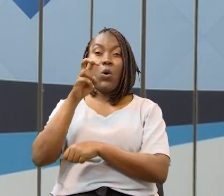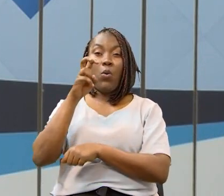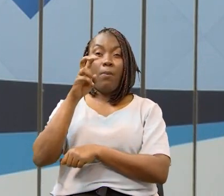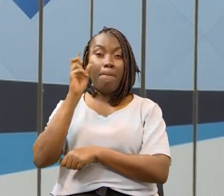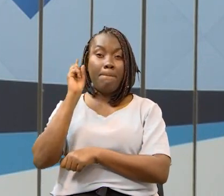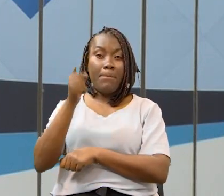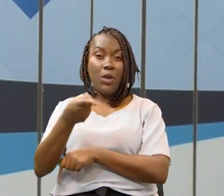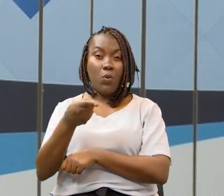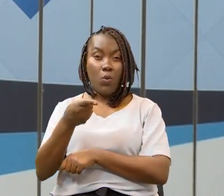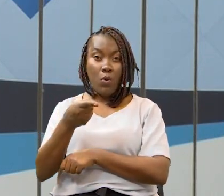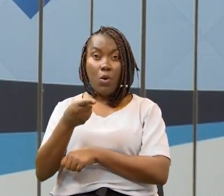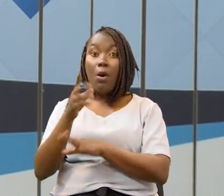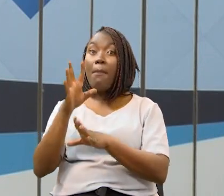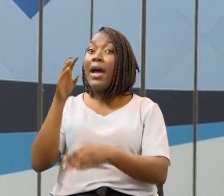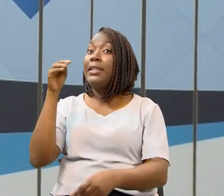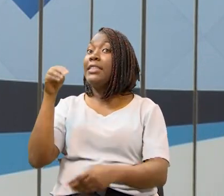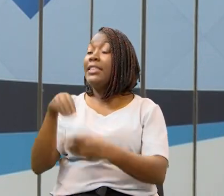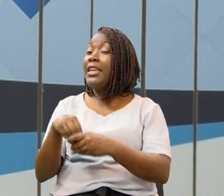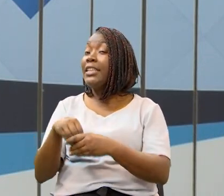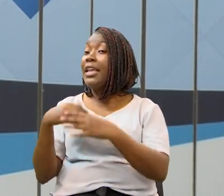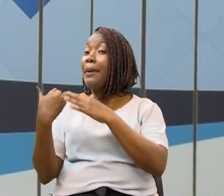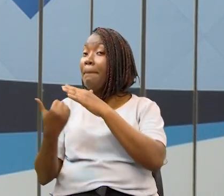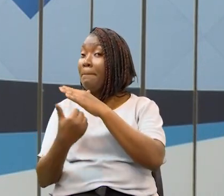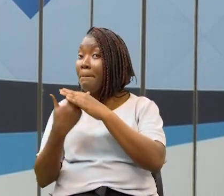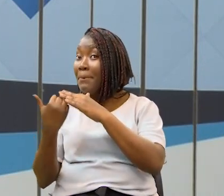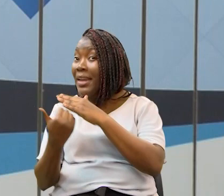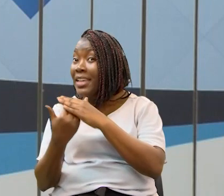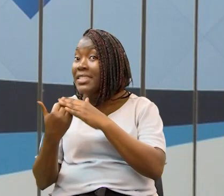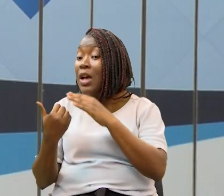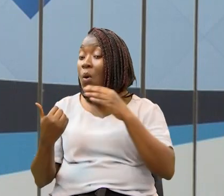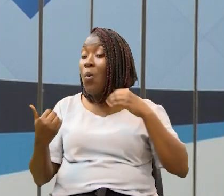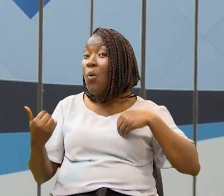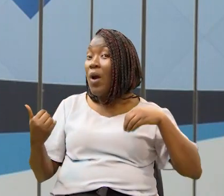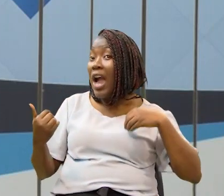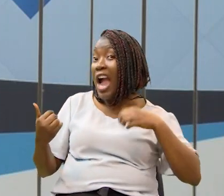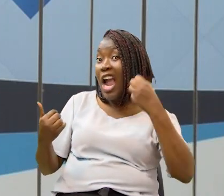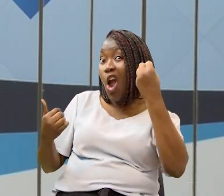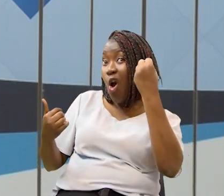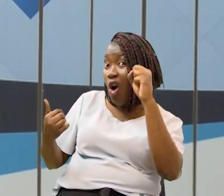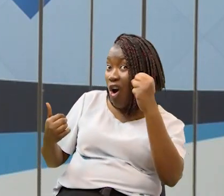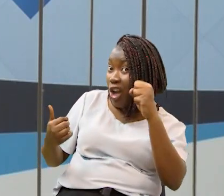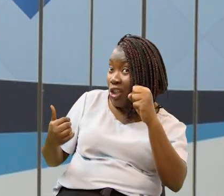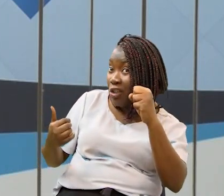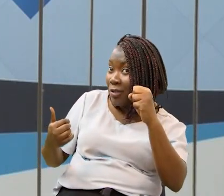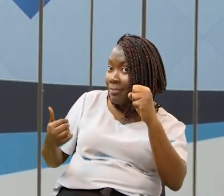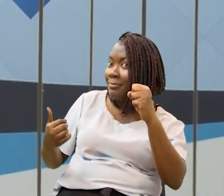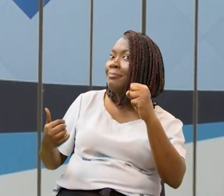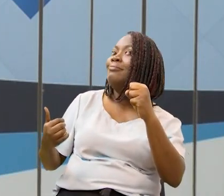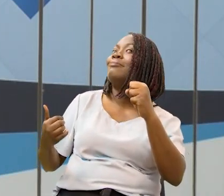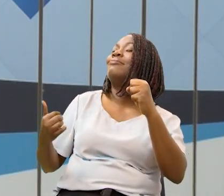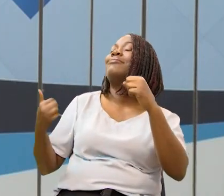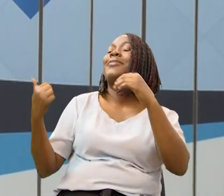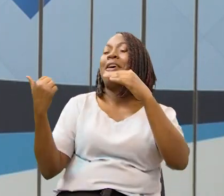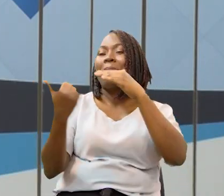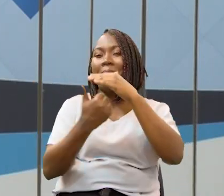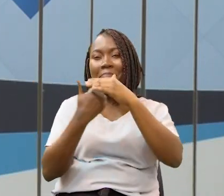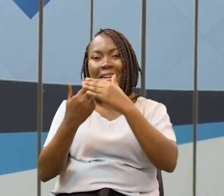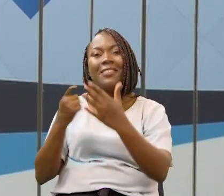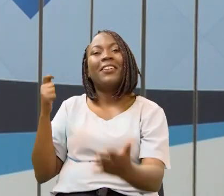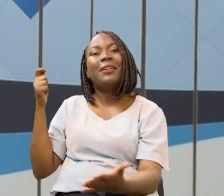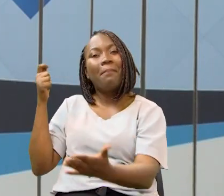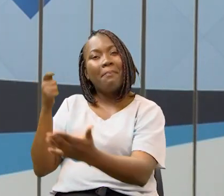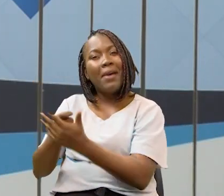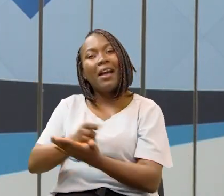mil, mas dentro da empresa o cargo de gerência é de 8, então essa empresa ela vai ter que